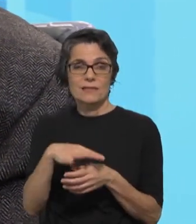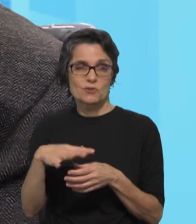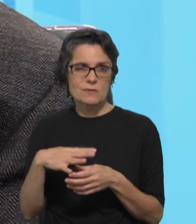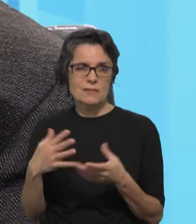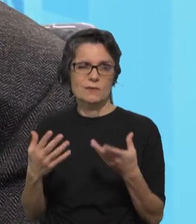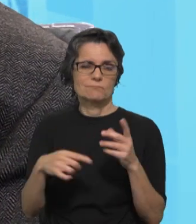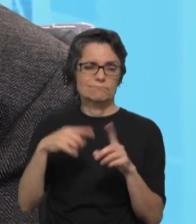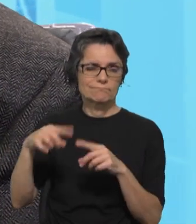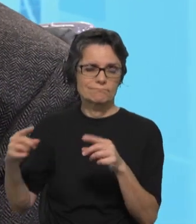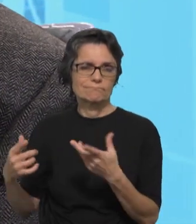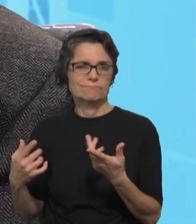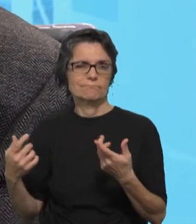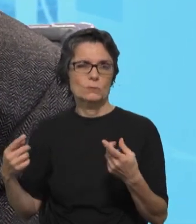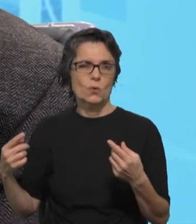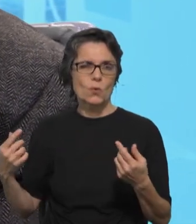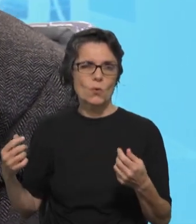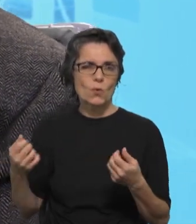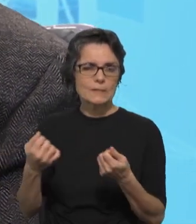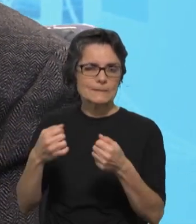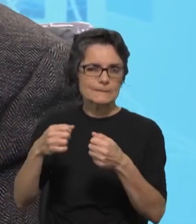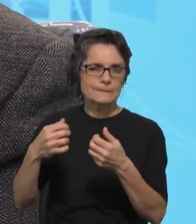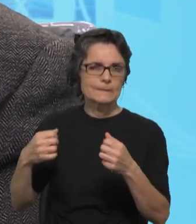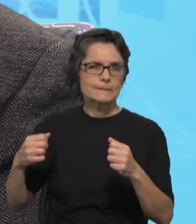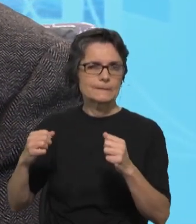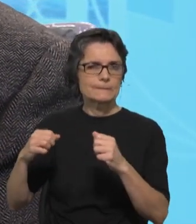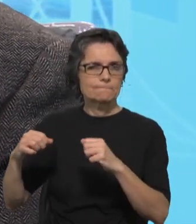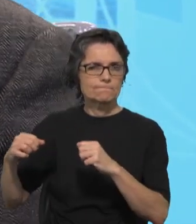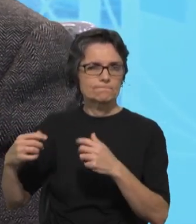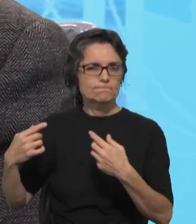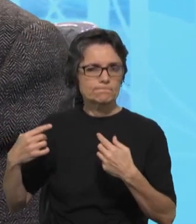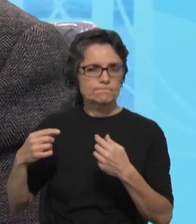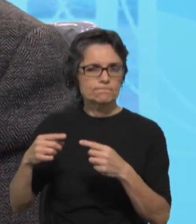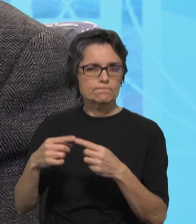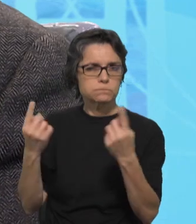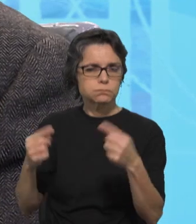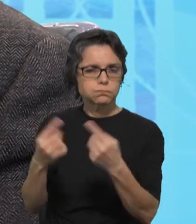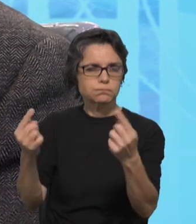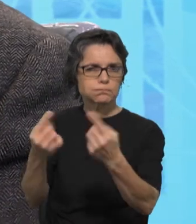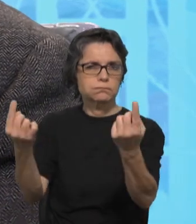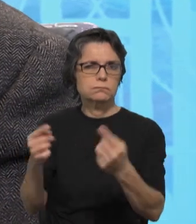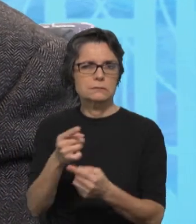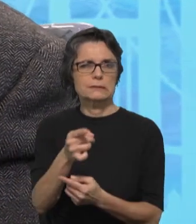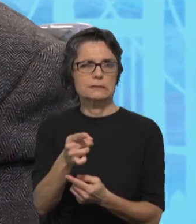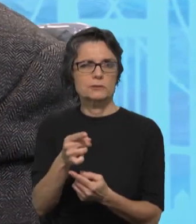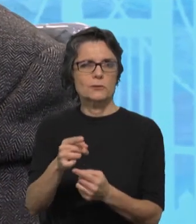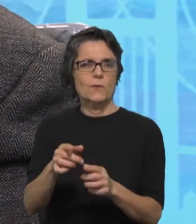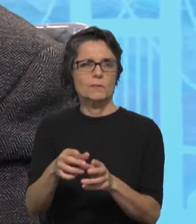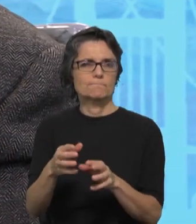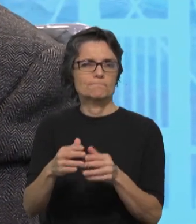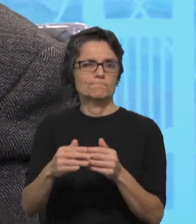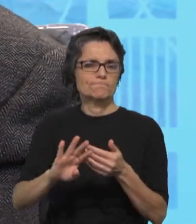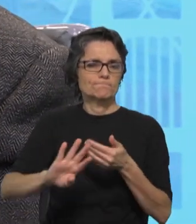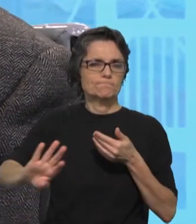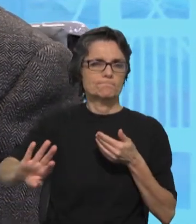face a toda esta tensão, como que se afastam e